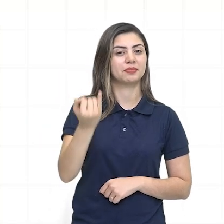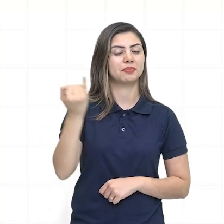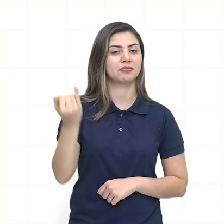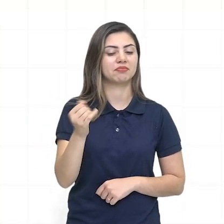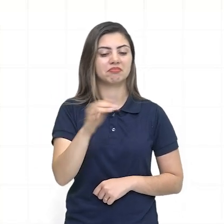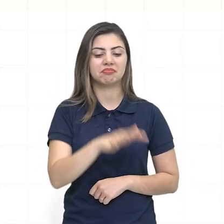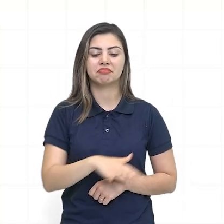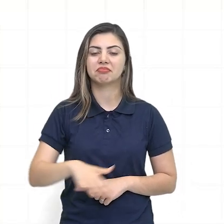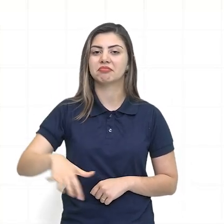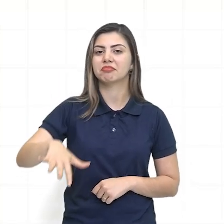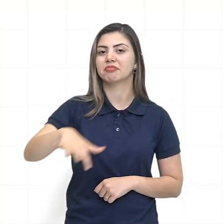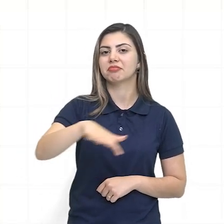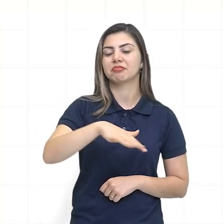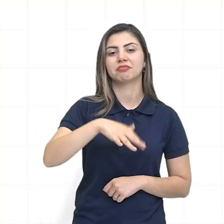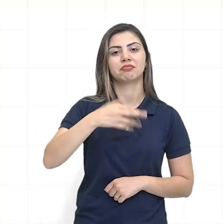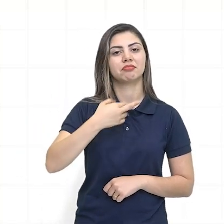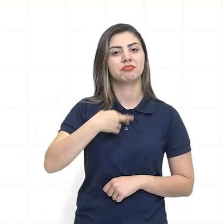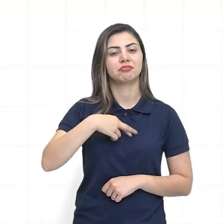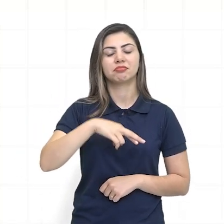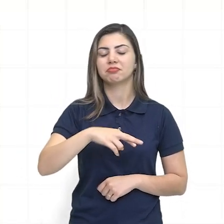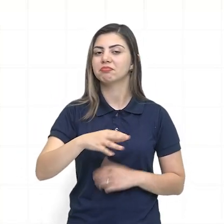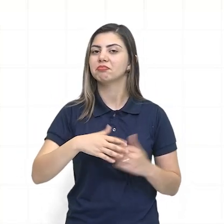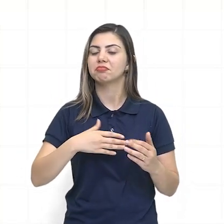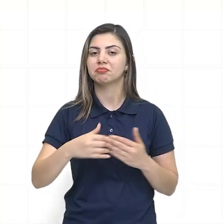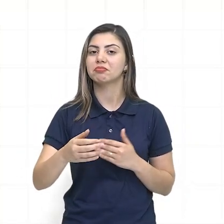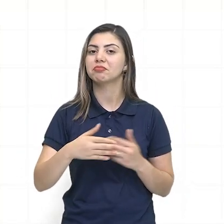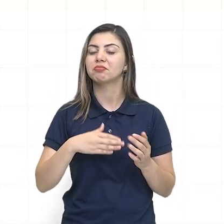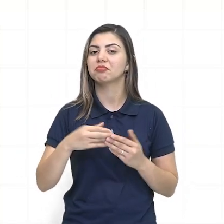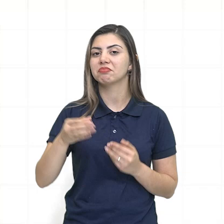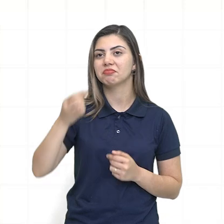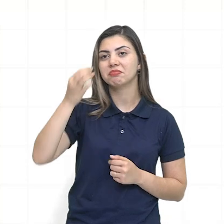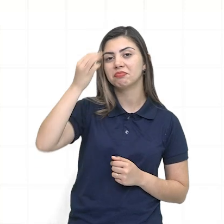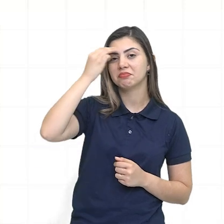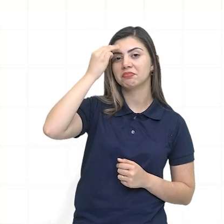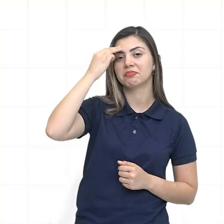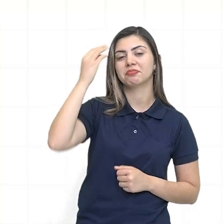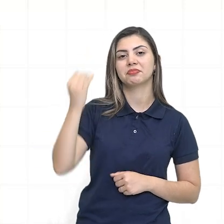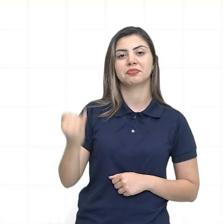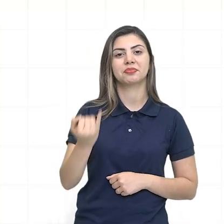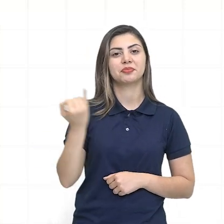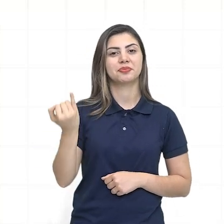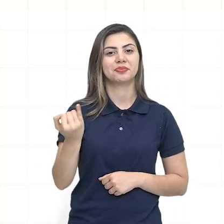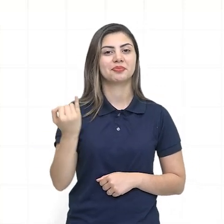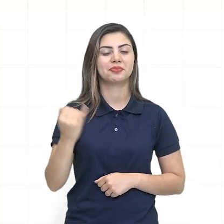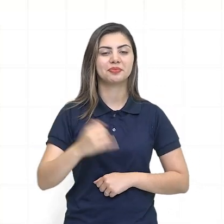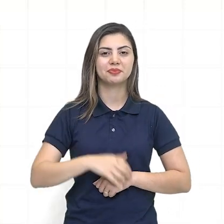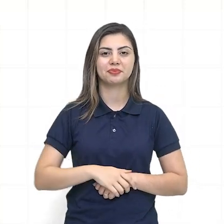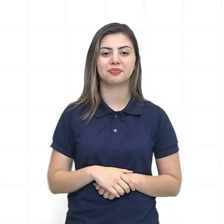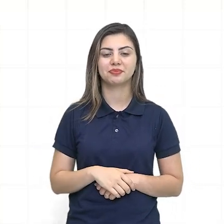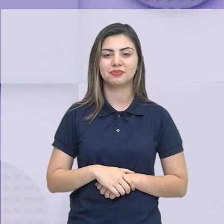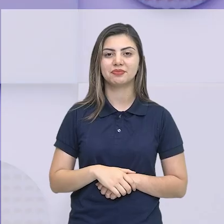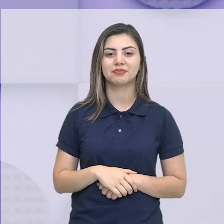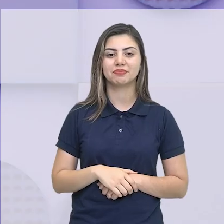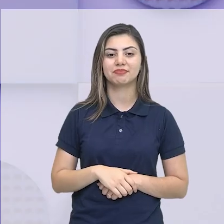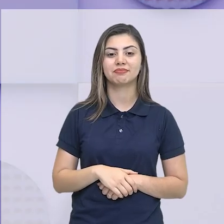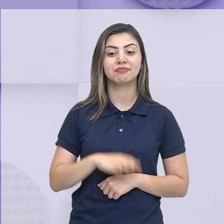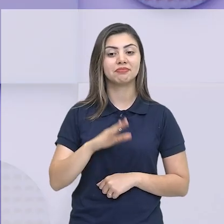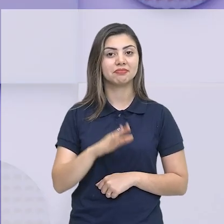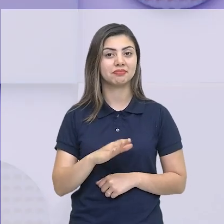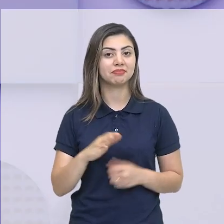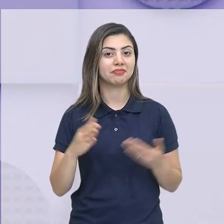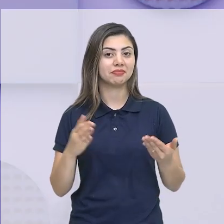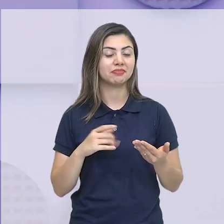âmago de toda e qualquer religião no mundo. Ok? Agora nós queremos dar mais um outro